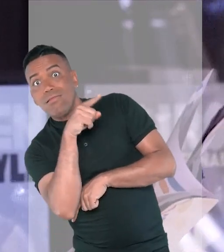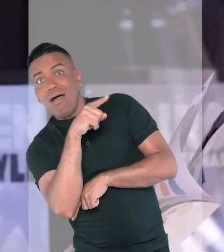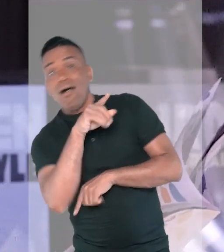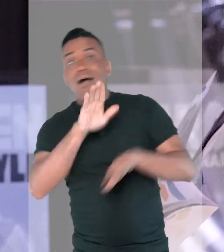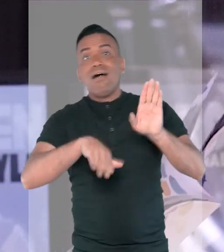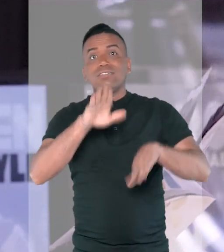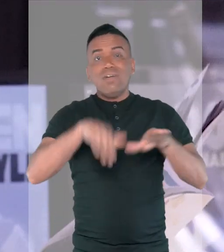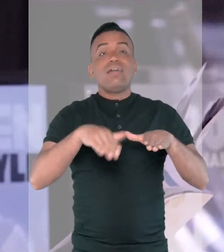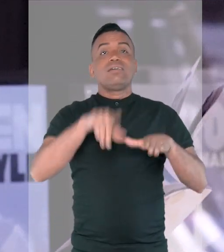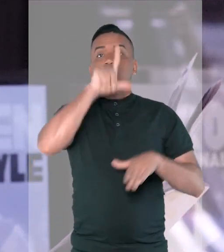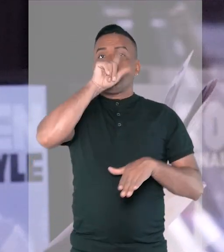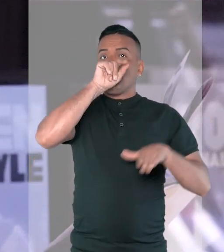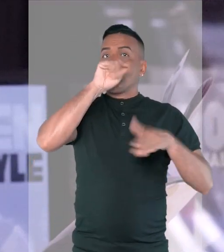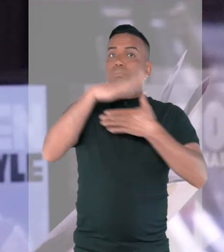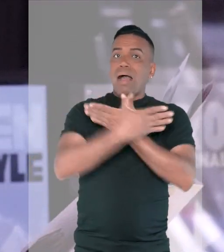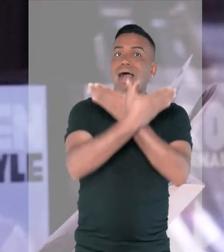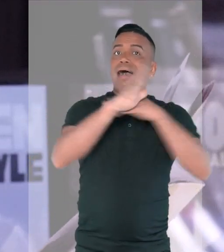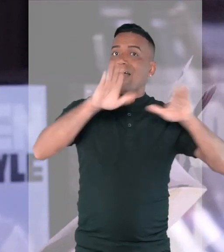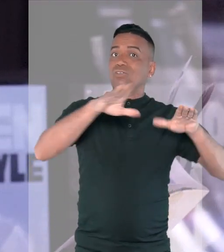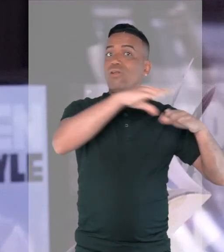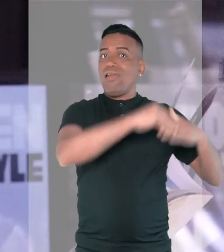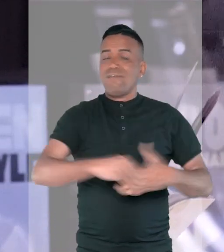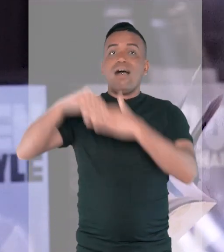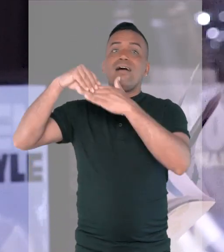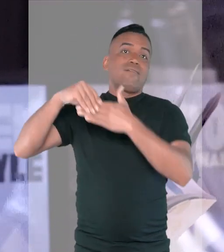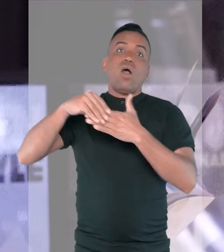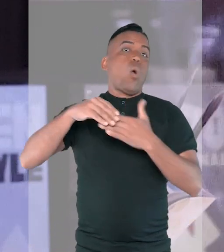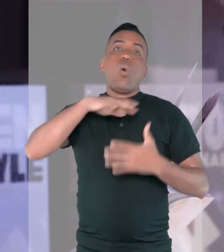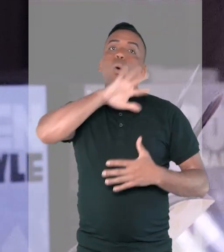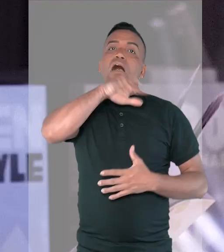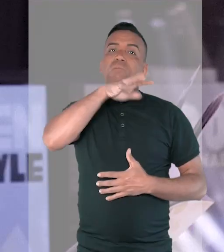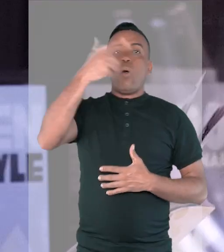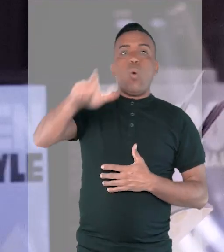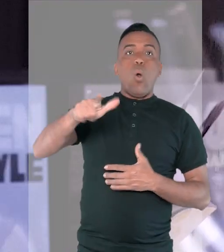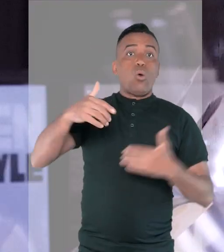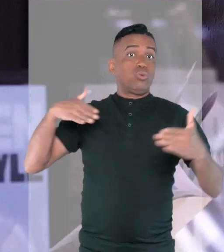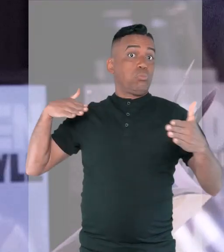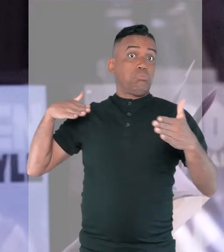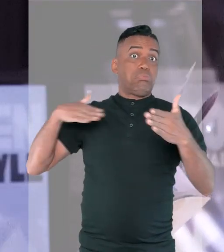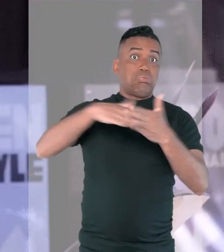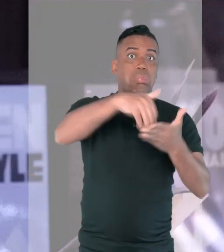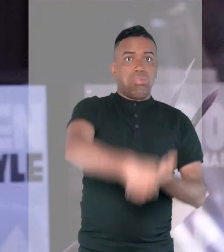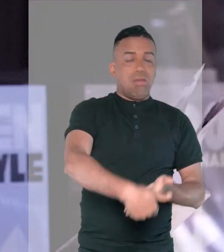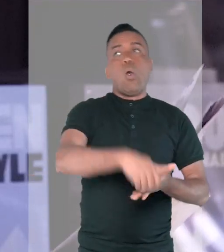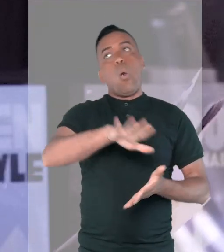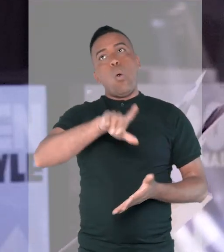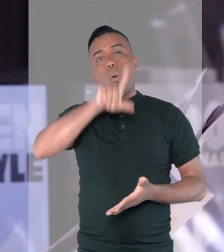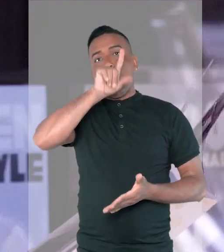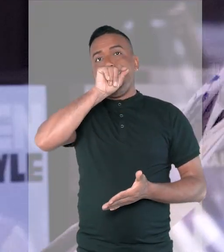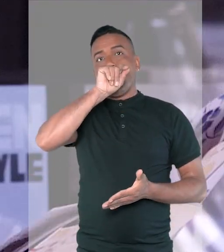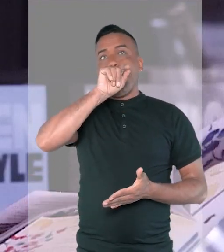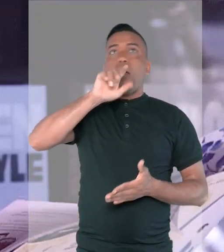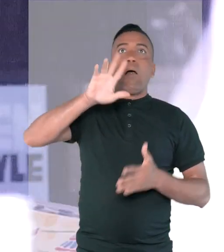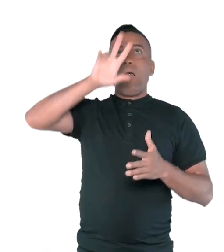ali. Às vezes ela levava um pássaro ou outro animal que encontrava um carro pela rua. Às vezes levava um inseto ou uma